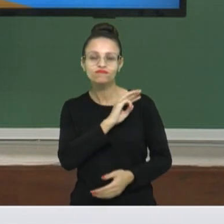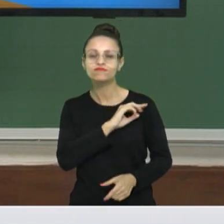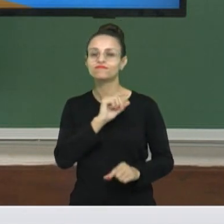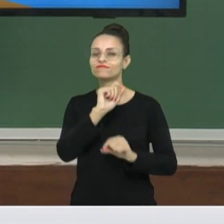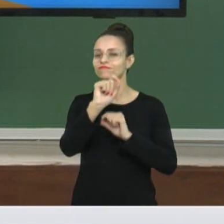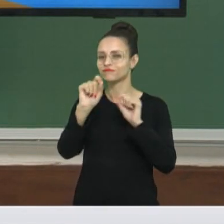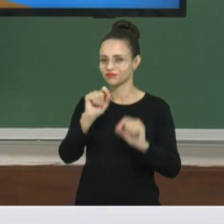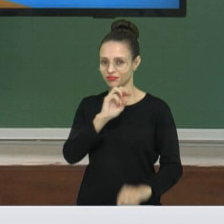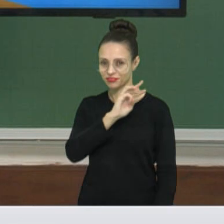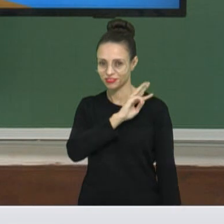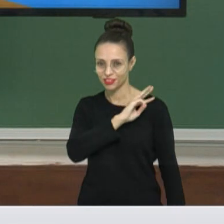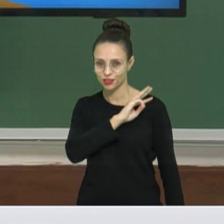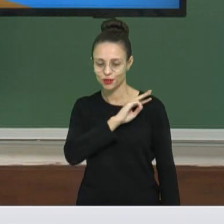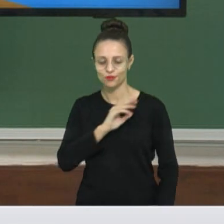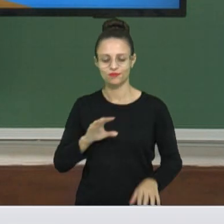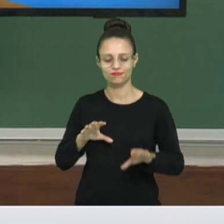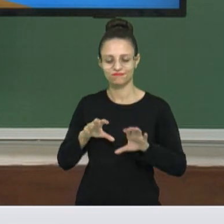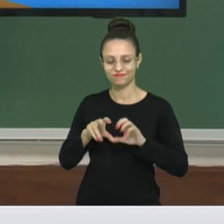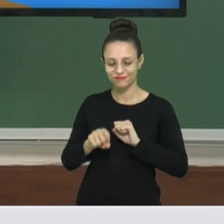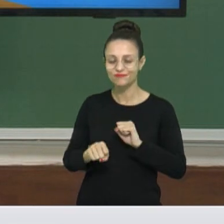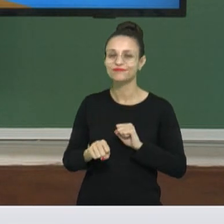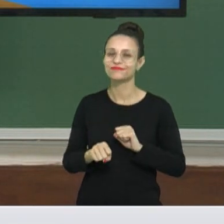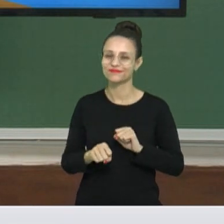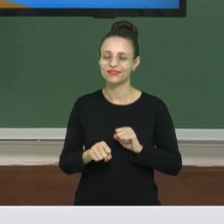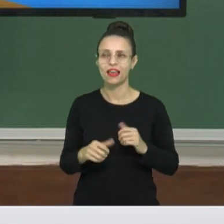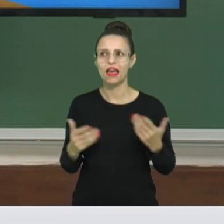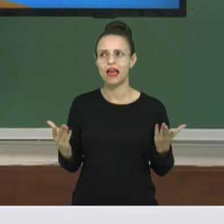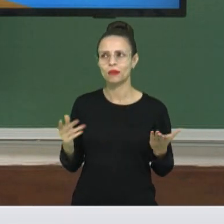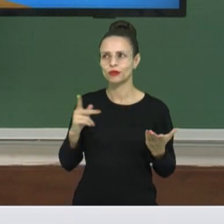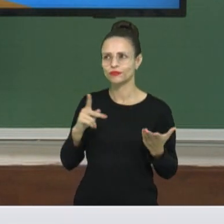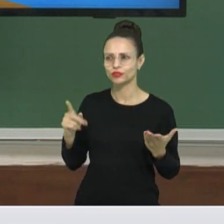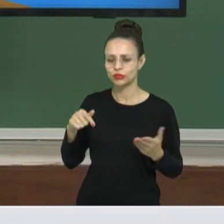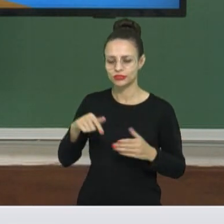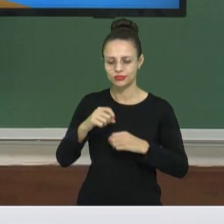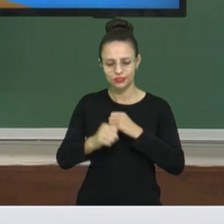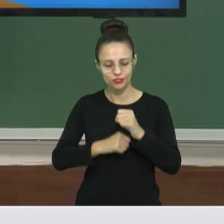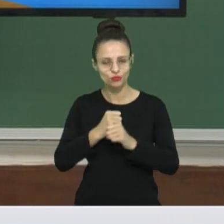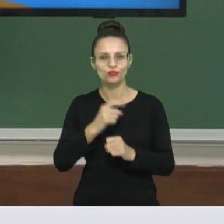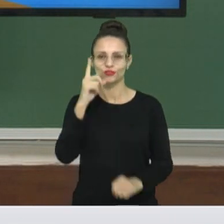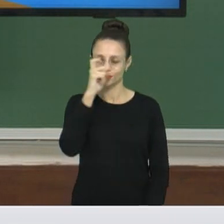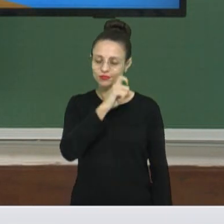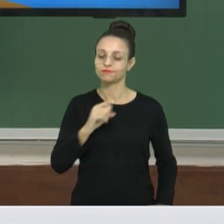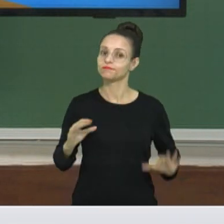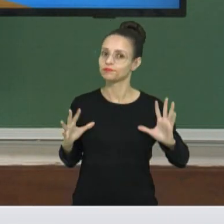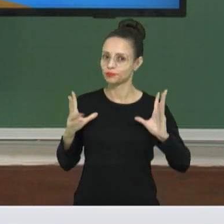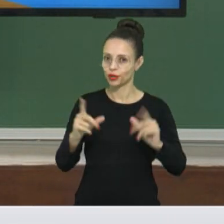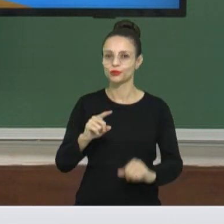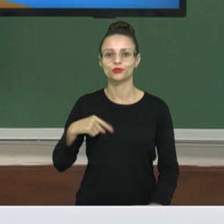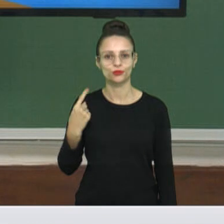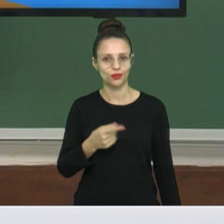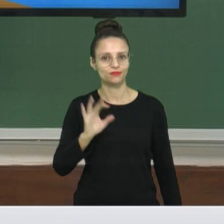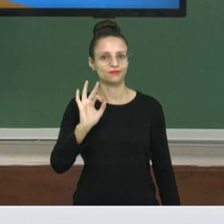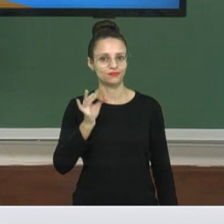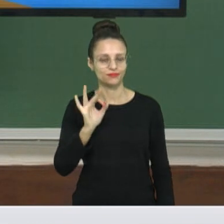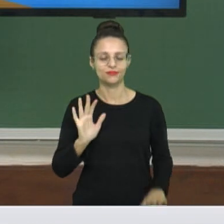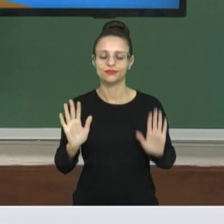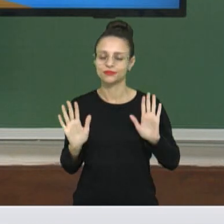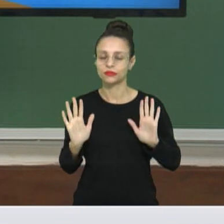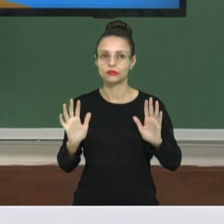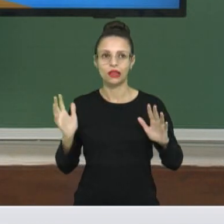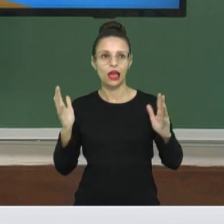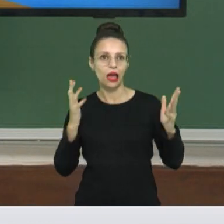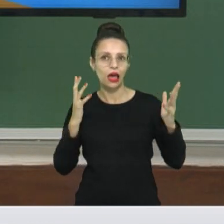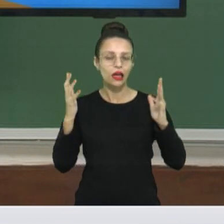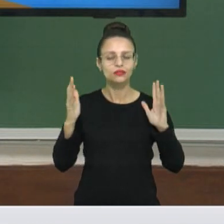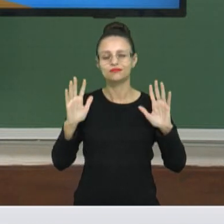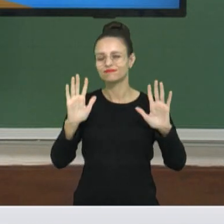do terceiro, está quase saindo da escola. Ai, professora, mas esse ano foi difícil para todos nós, né? Não vamos nos apavorar